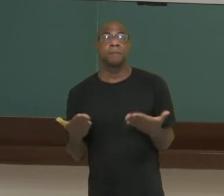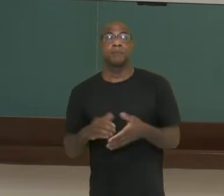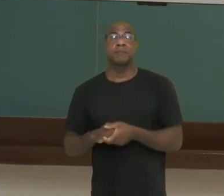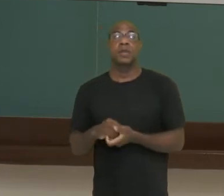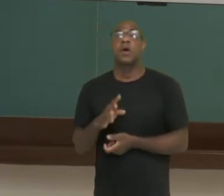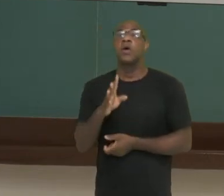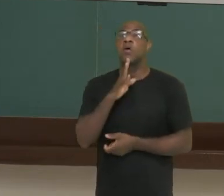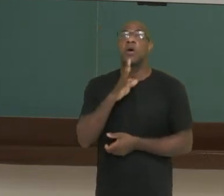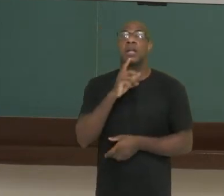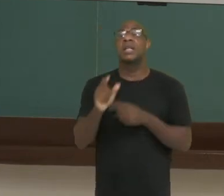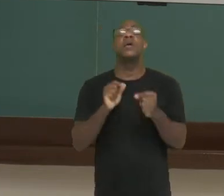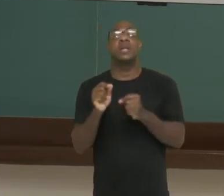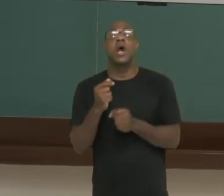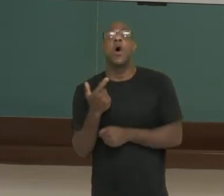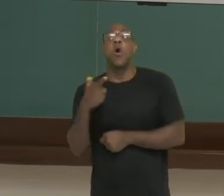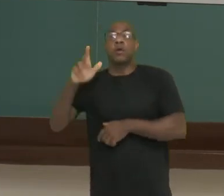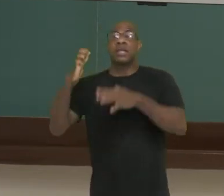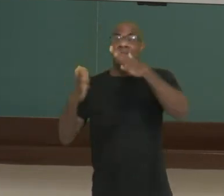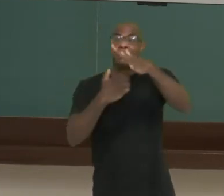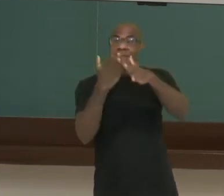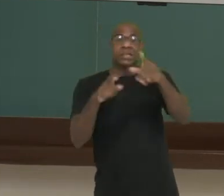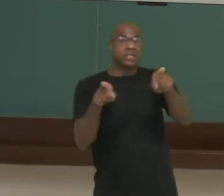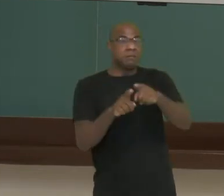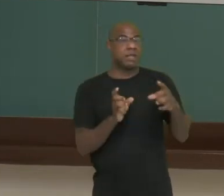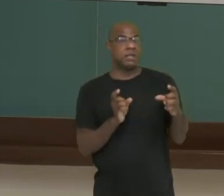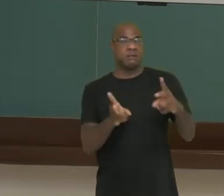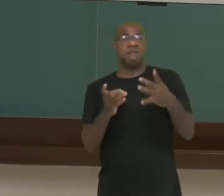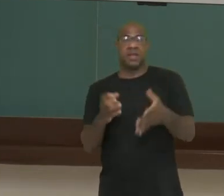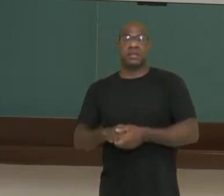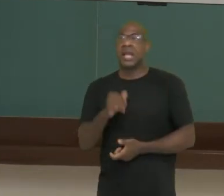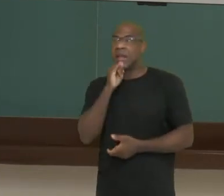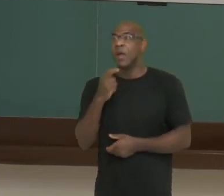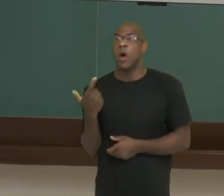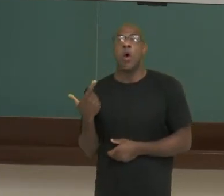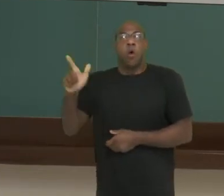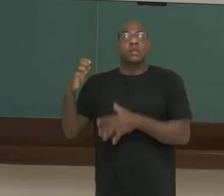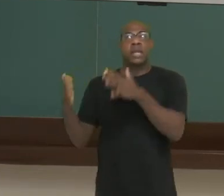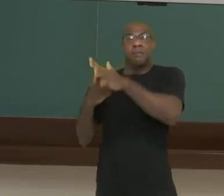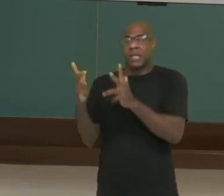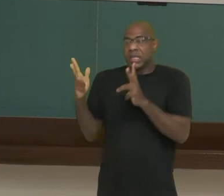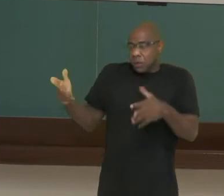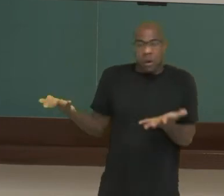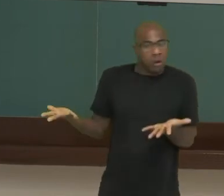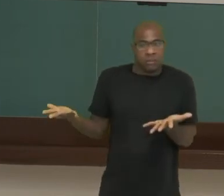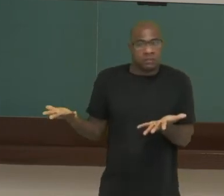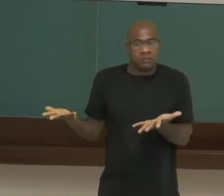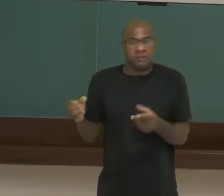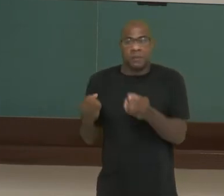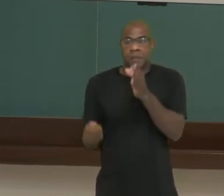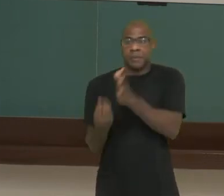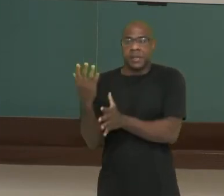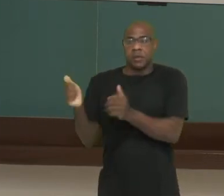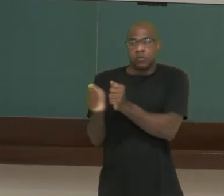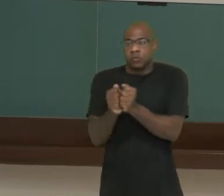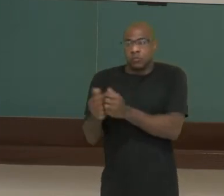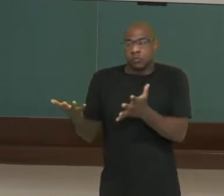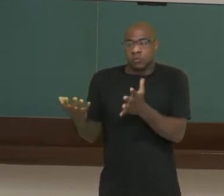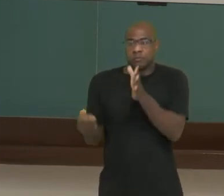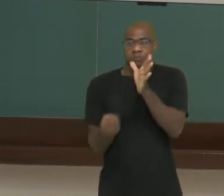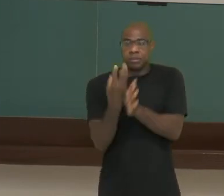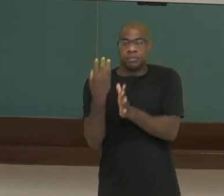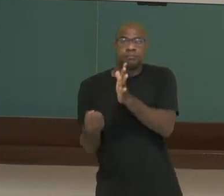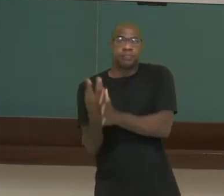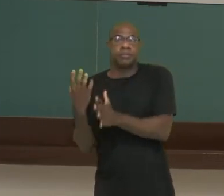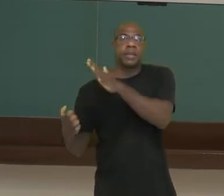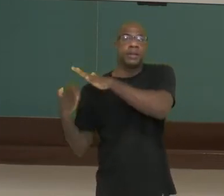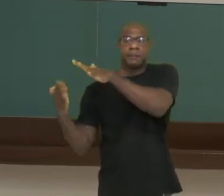Conhecer a concorrência, ou seja, não adianta instalar um café do lado, né? Logo depois de um outro café, você vai ter uma concorrência muito próxima,